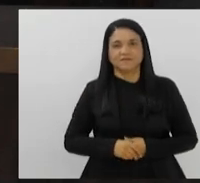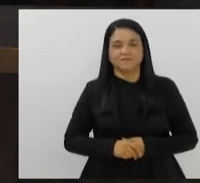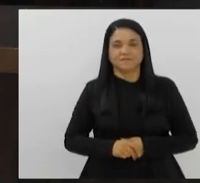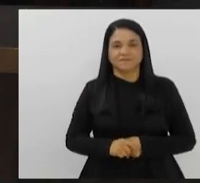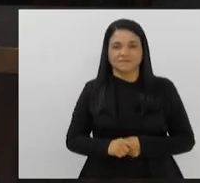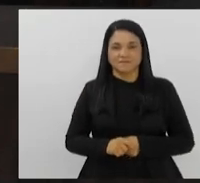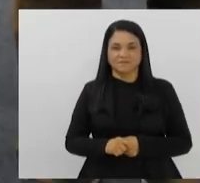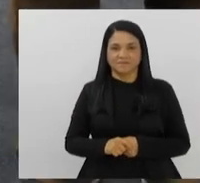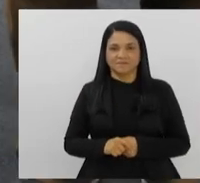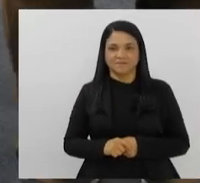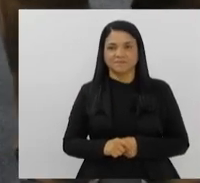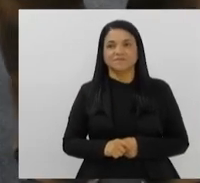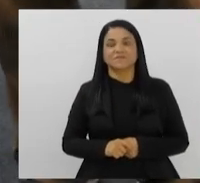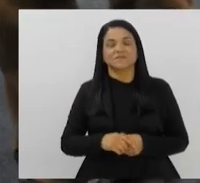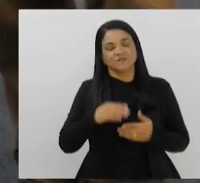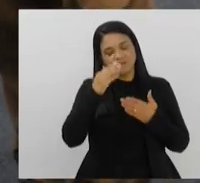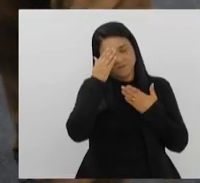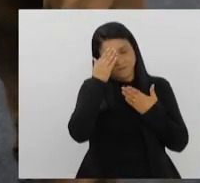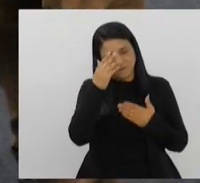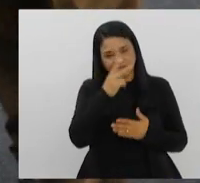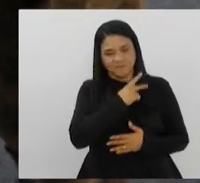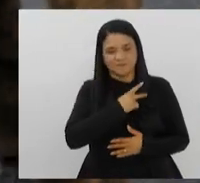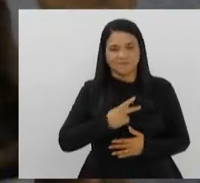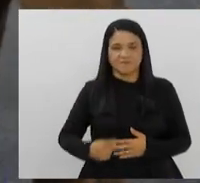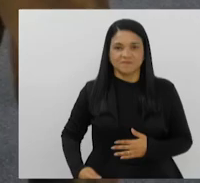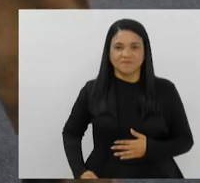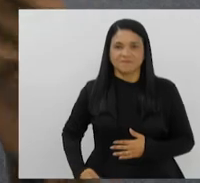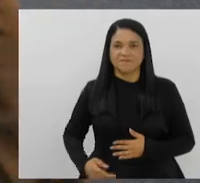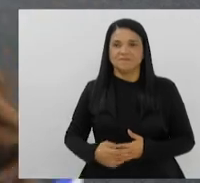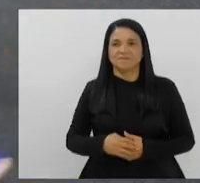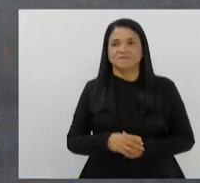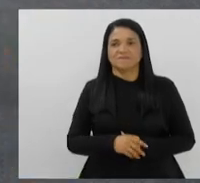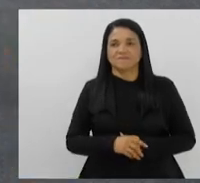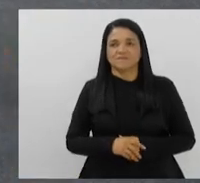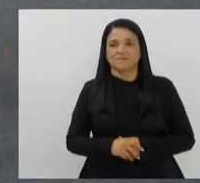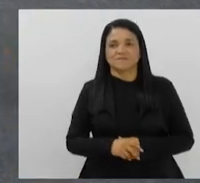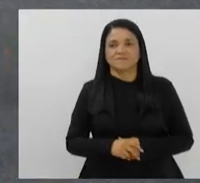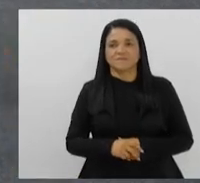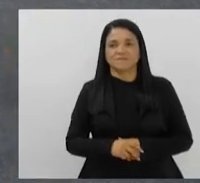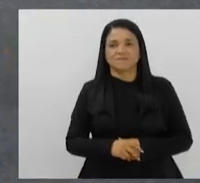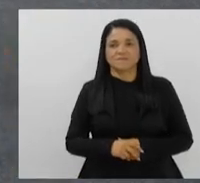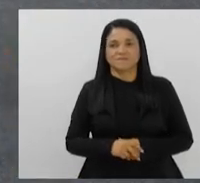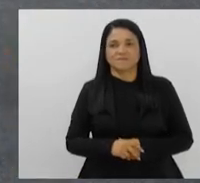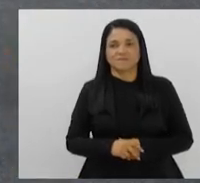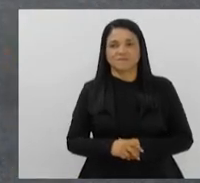MST. Obrigada, presidente. Obrigada também, Luiz Paulo.